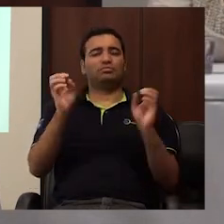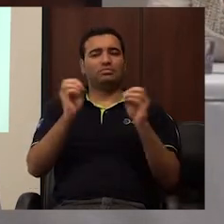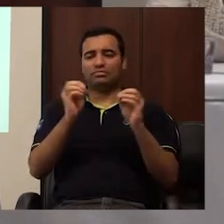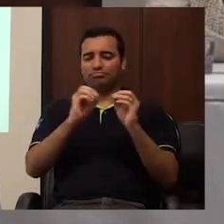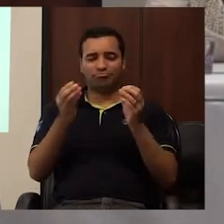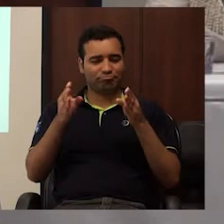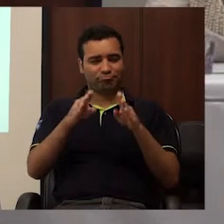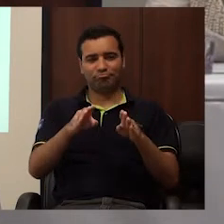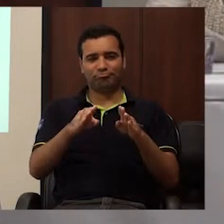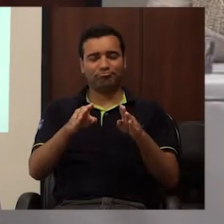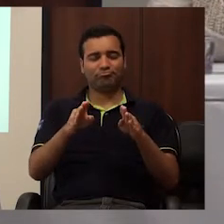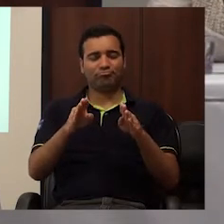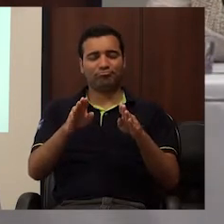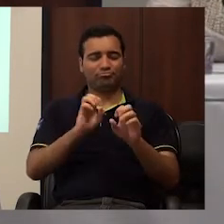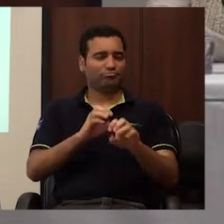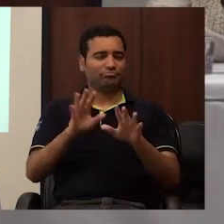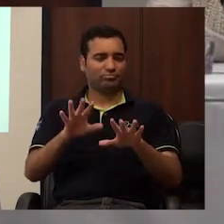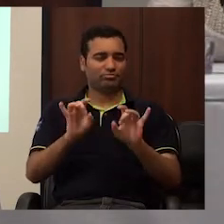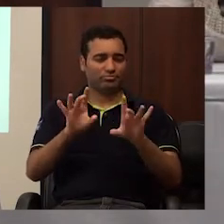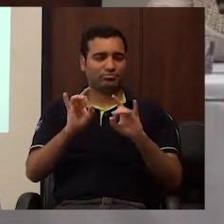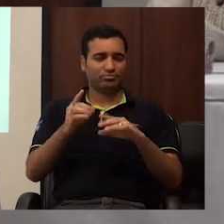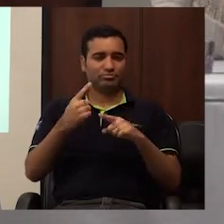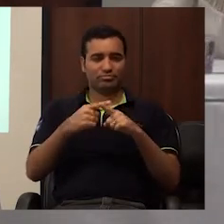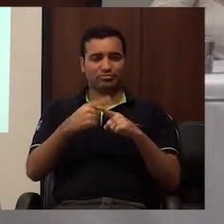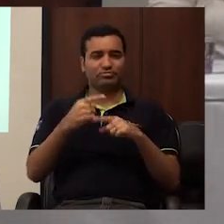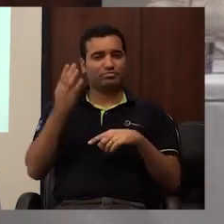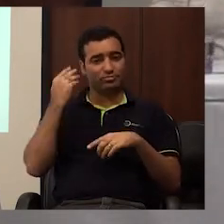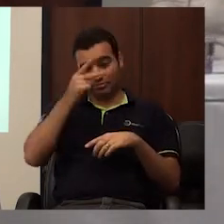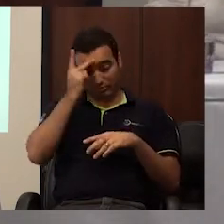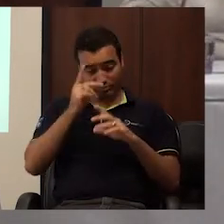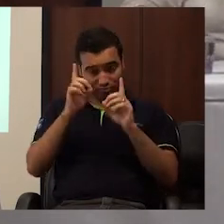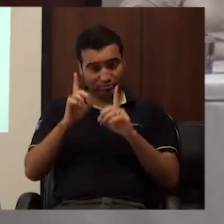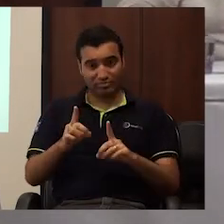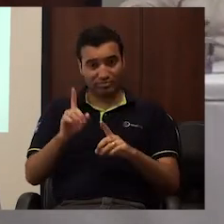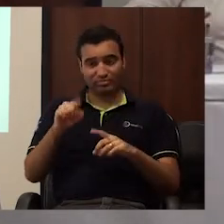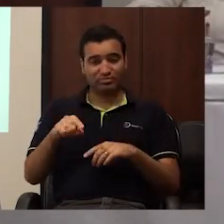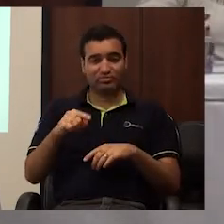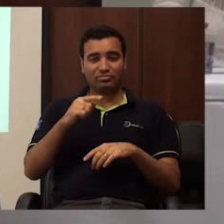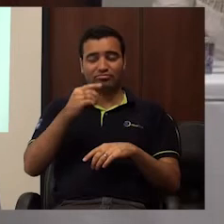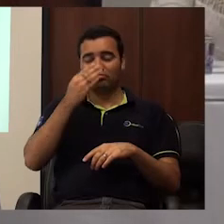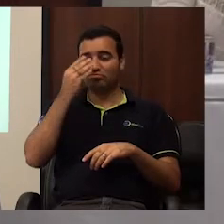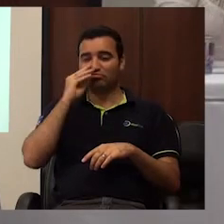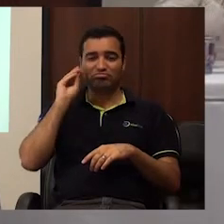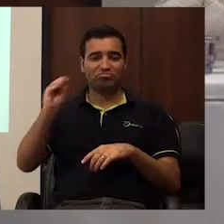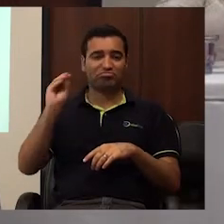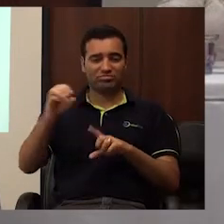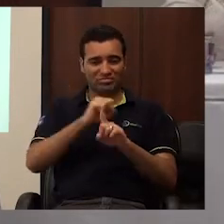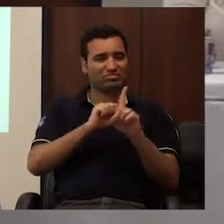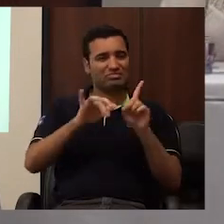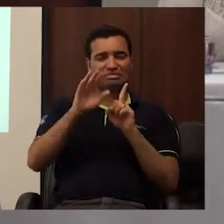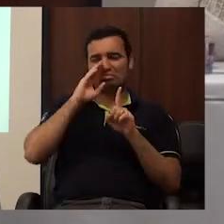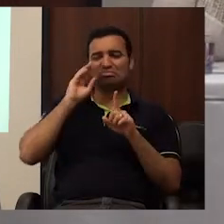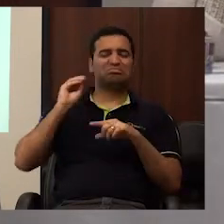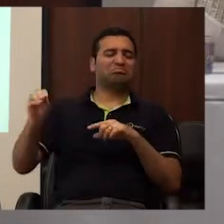especial. Até porque, né, nessa época, as pessoas com deficiência eram tão invisíveis na nossa